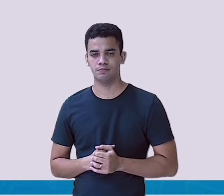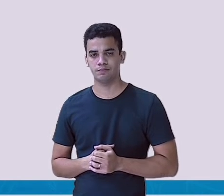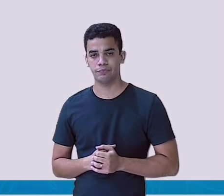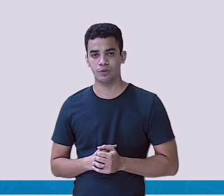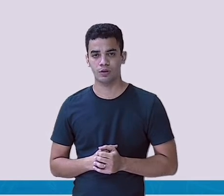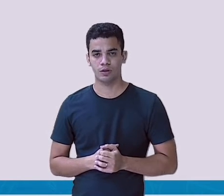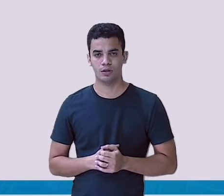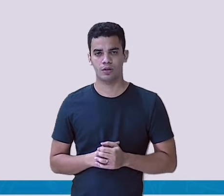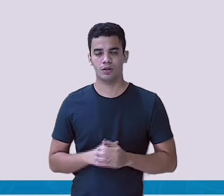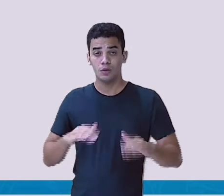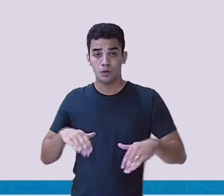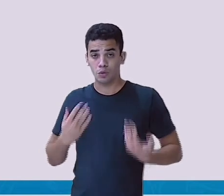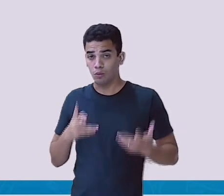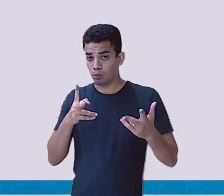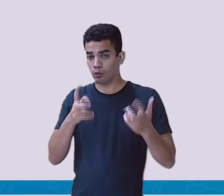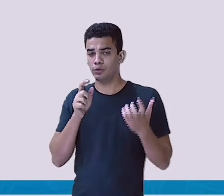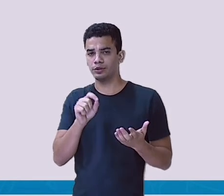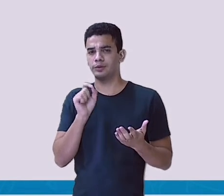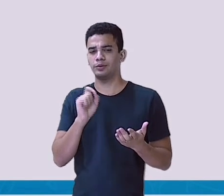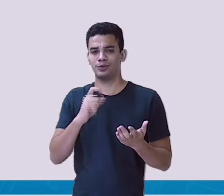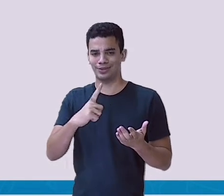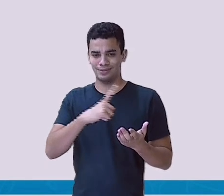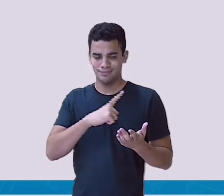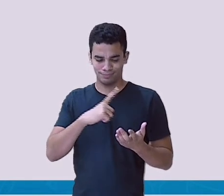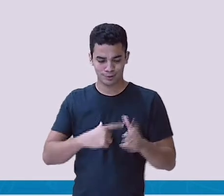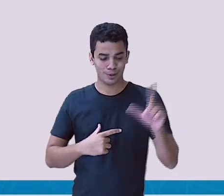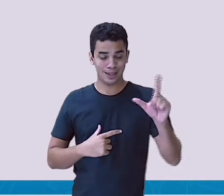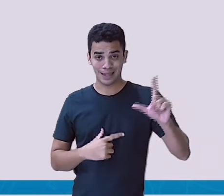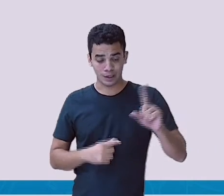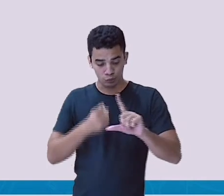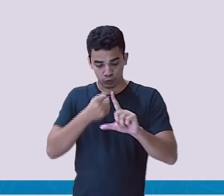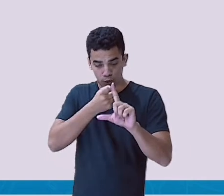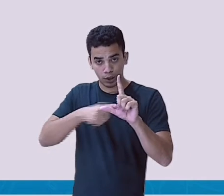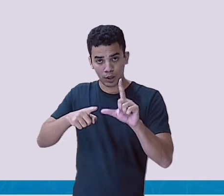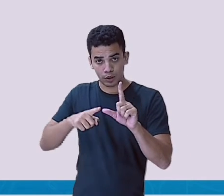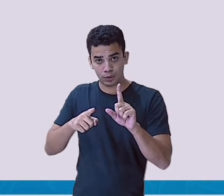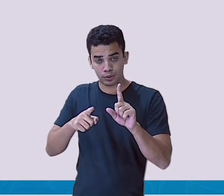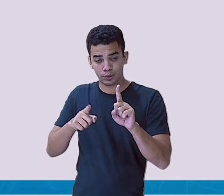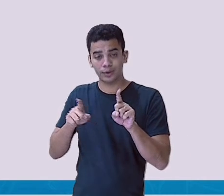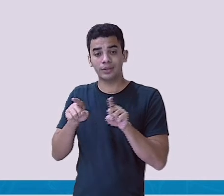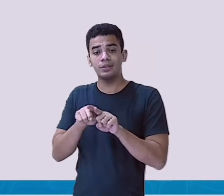Então, vejam que deu lado, ângulo e o